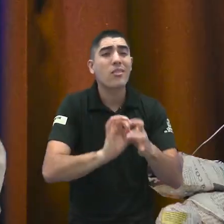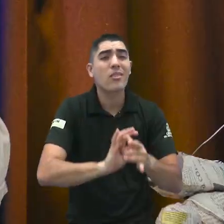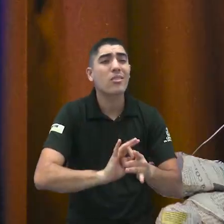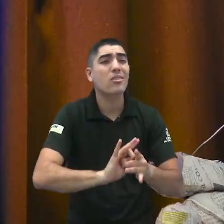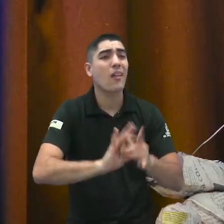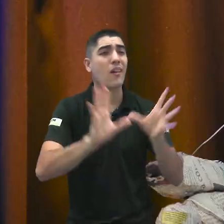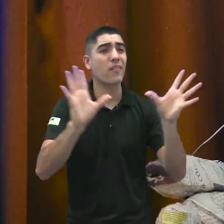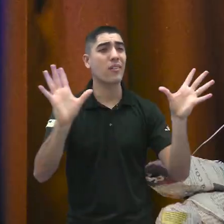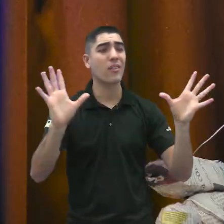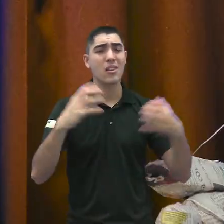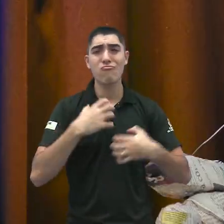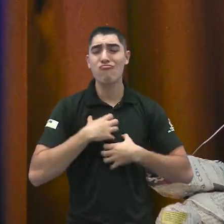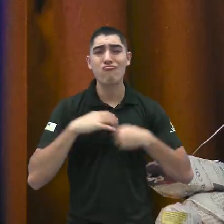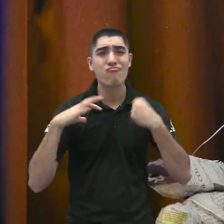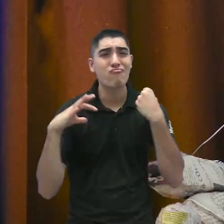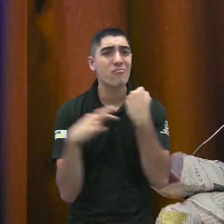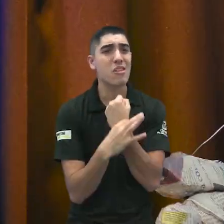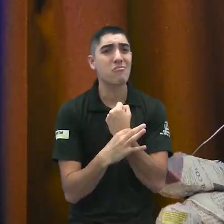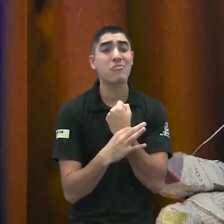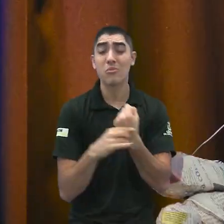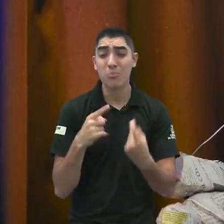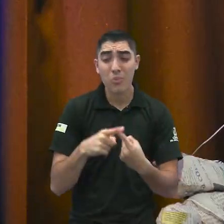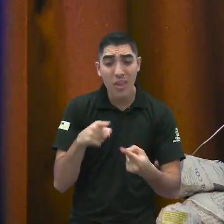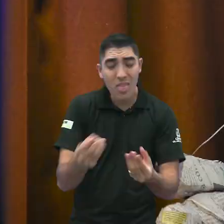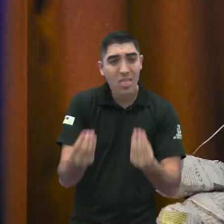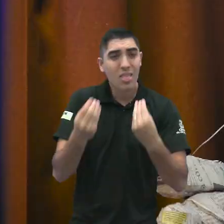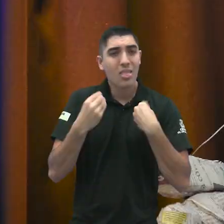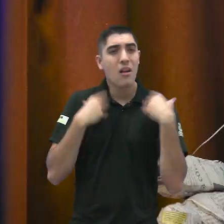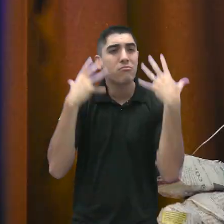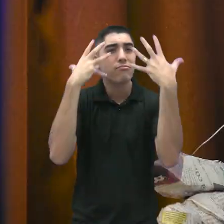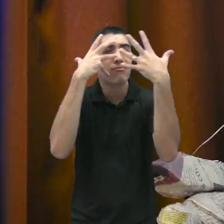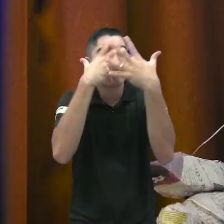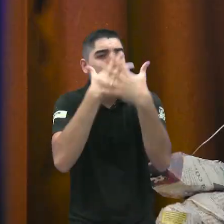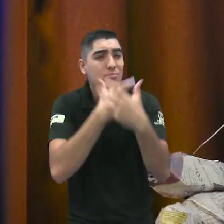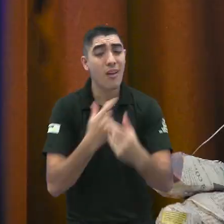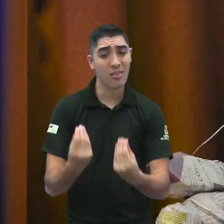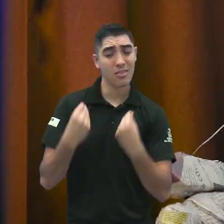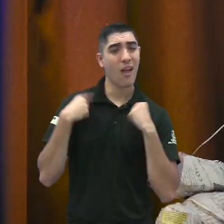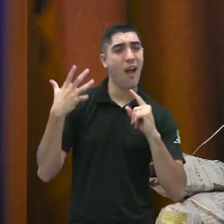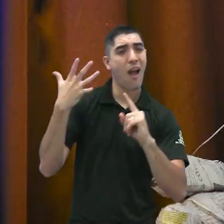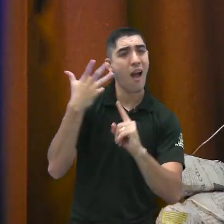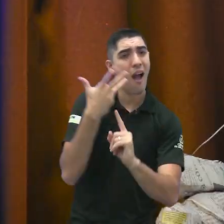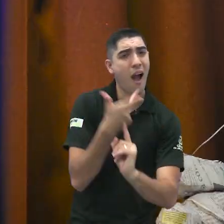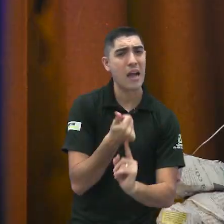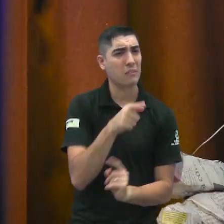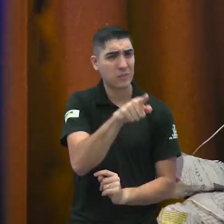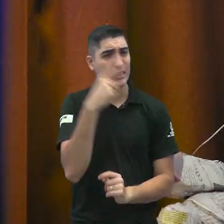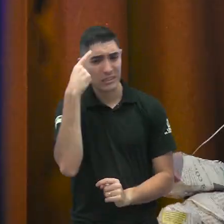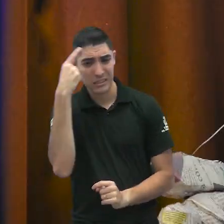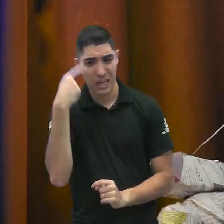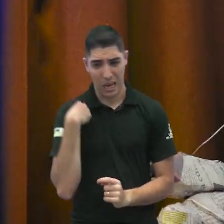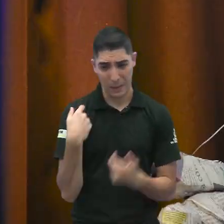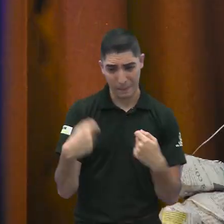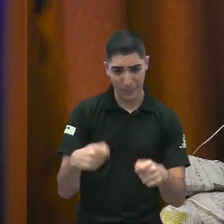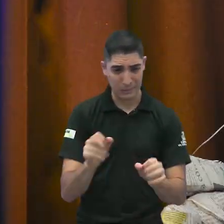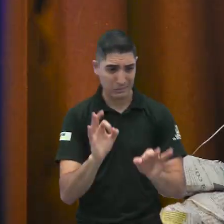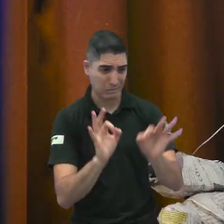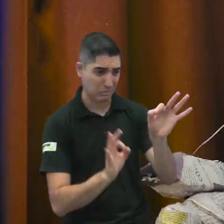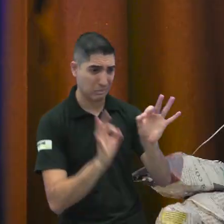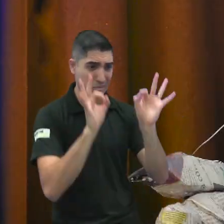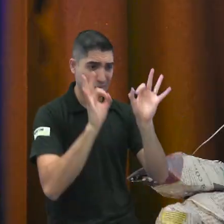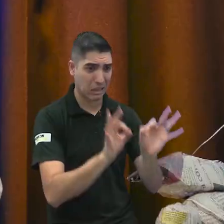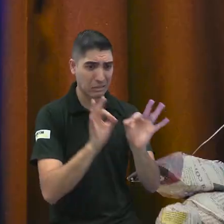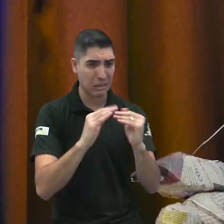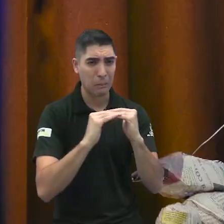pode errar com segurança, porque tudo vira belo, tudo vira arte. Não é para correr